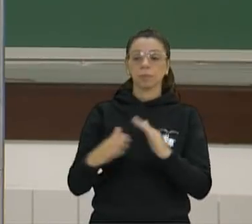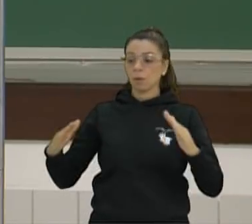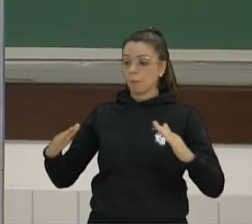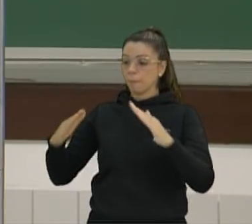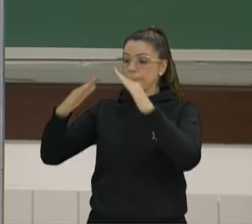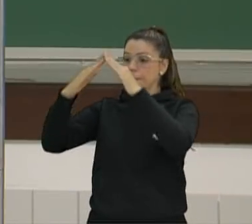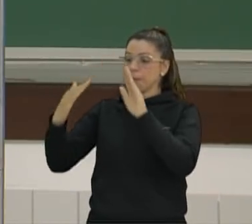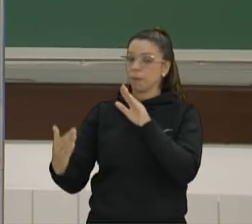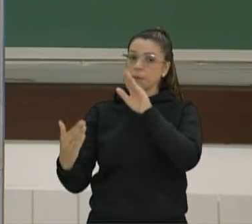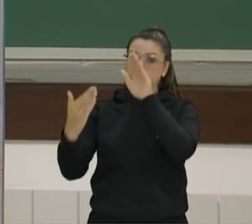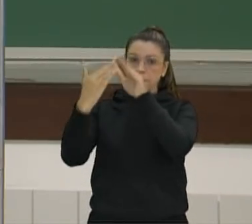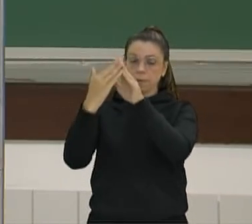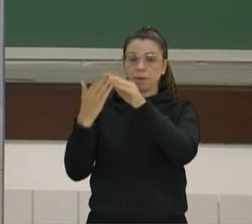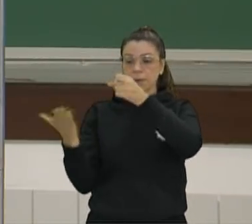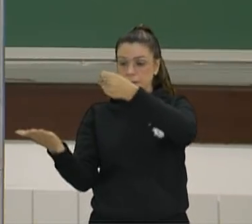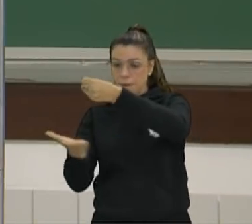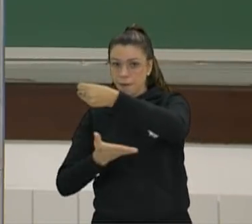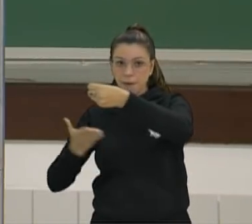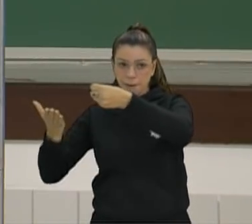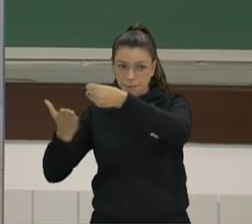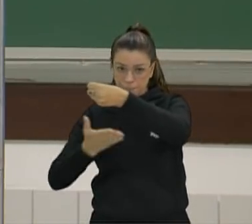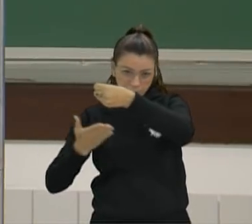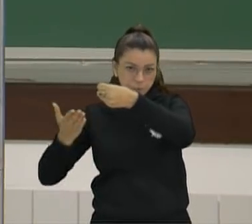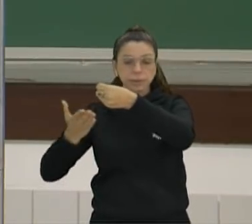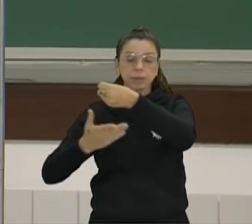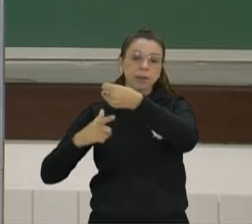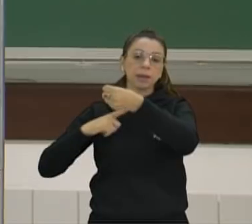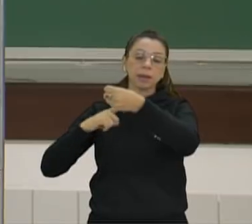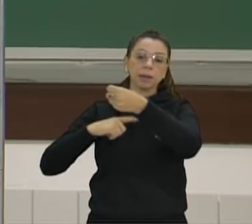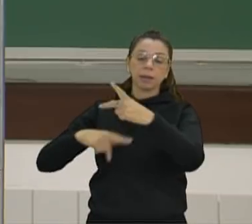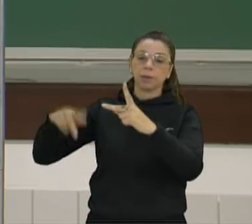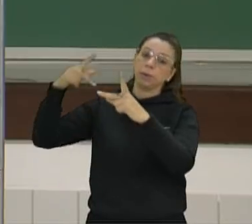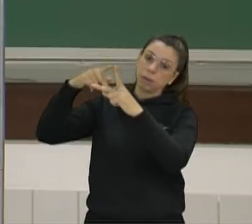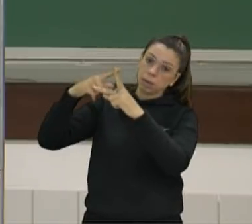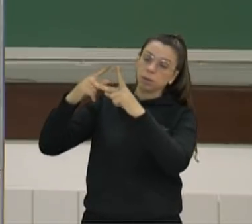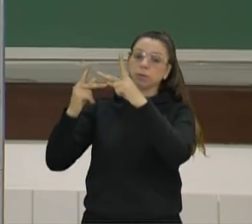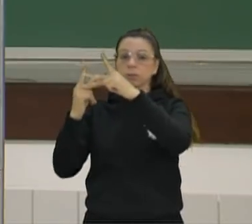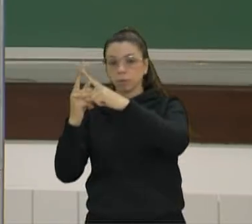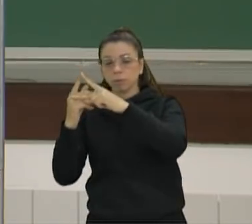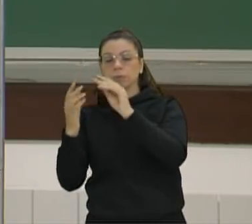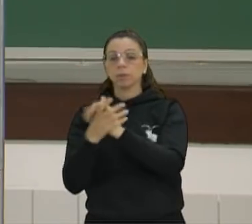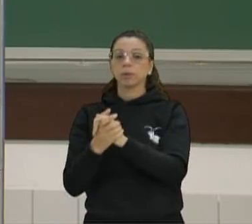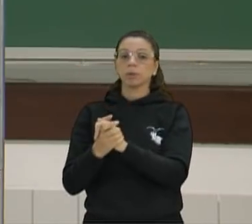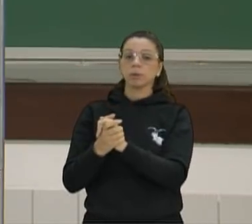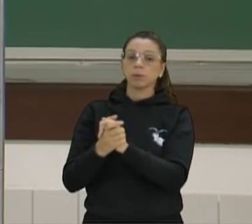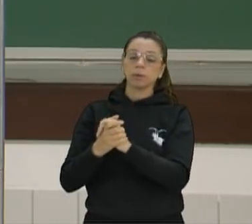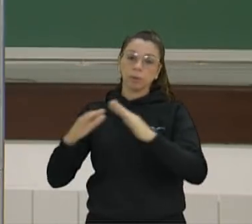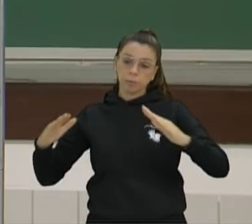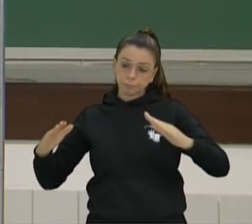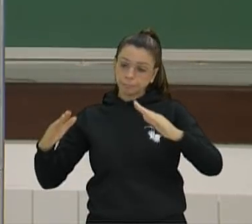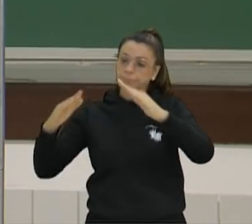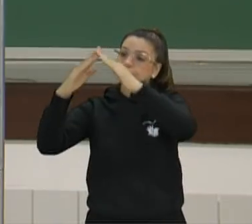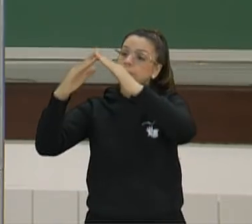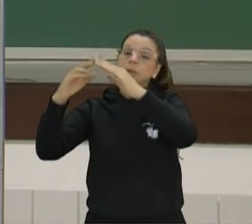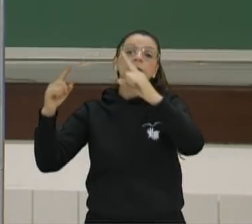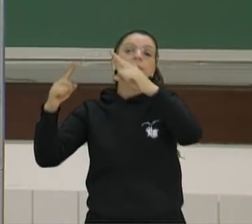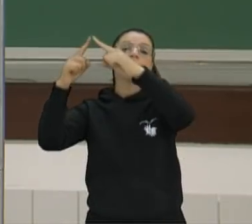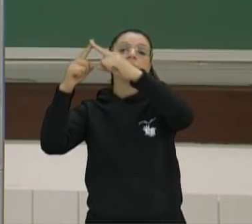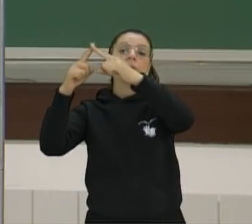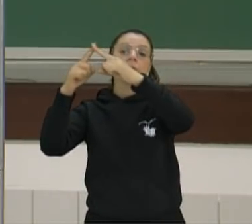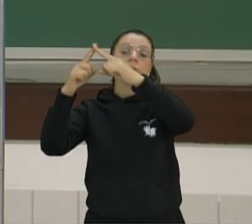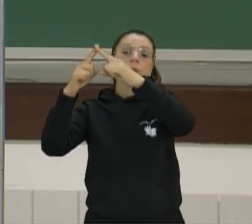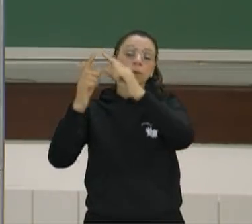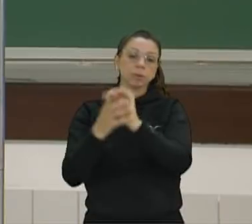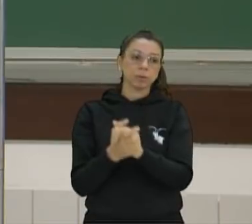uma base que é um polígono e as faces laterais são triângulos. Esses triângulos se unem num único vértice na parte superior,